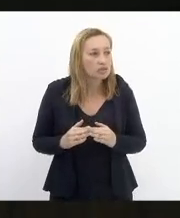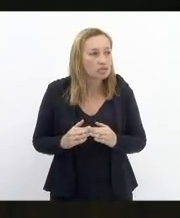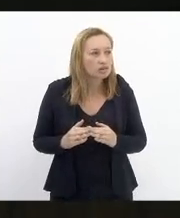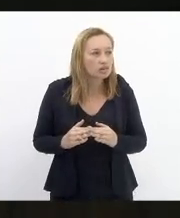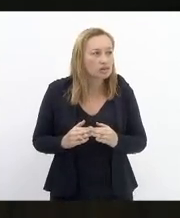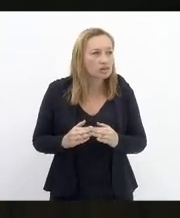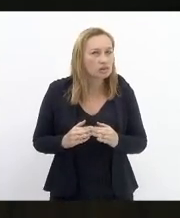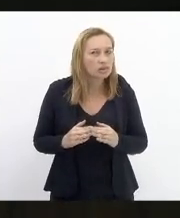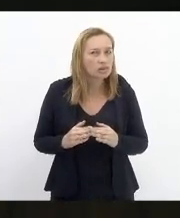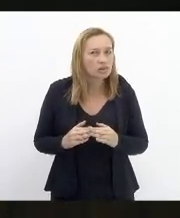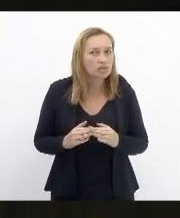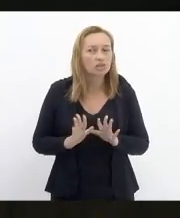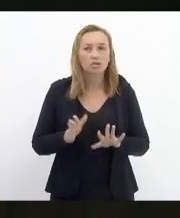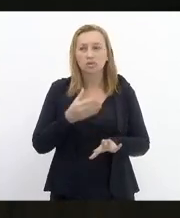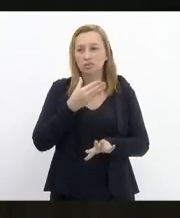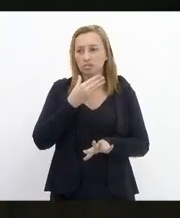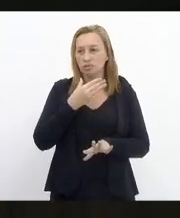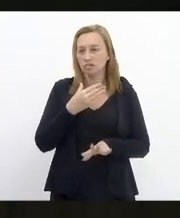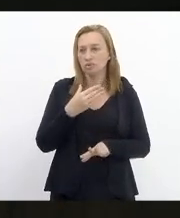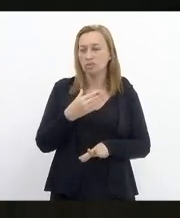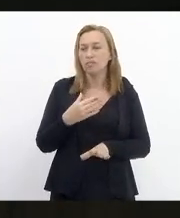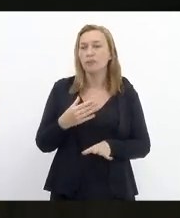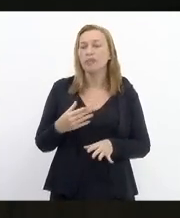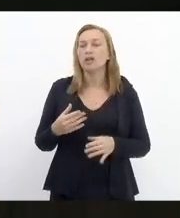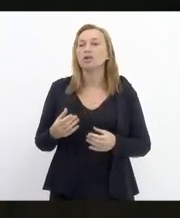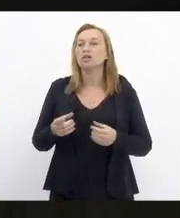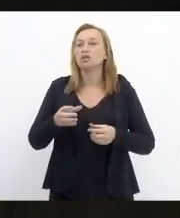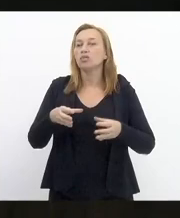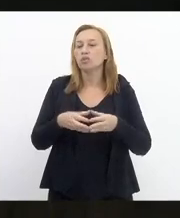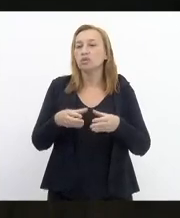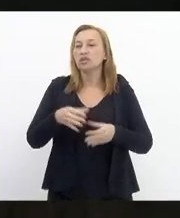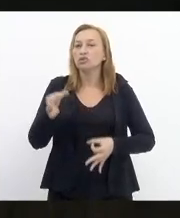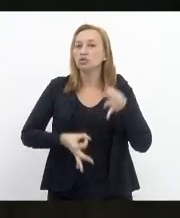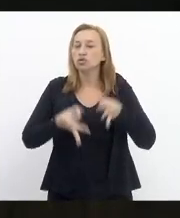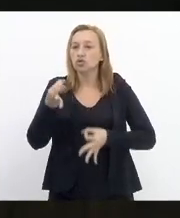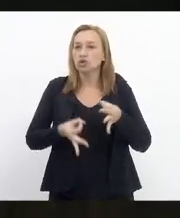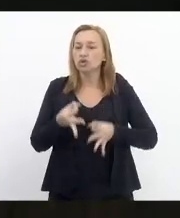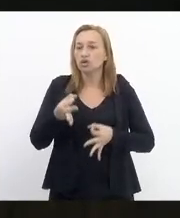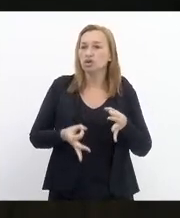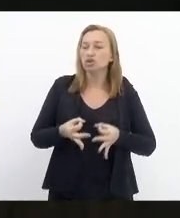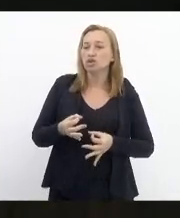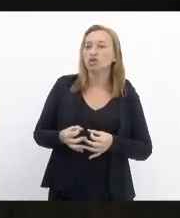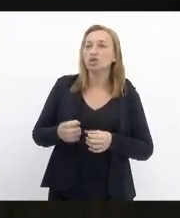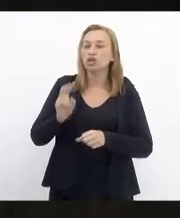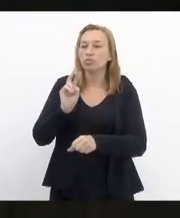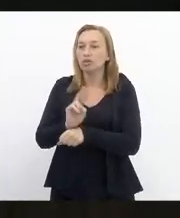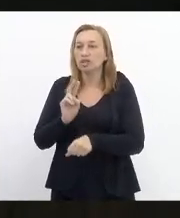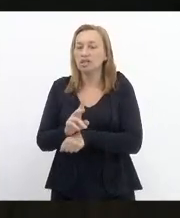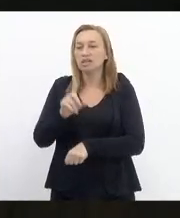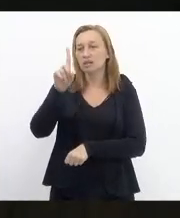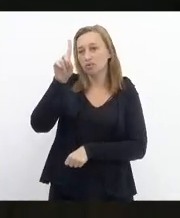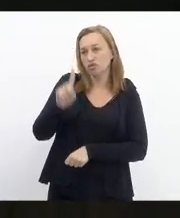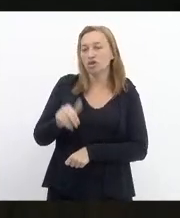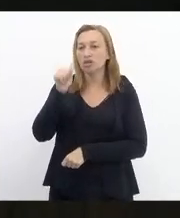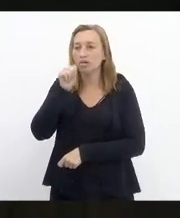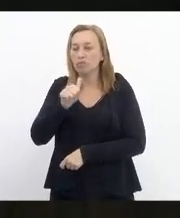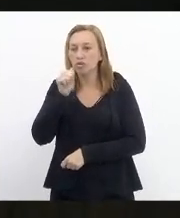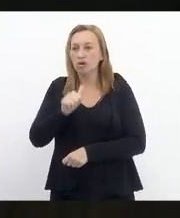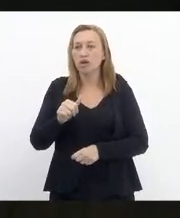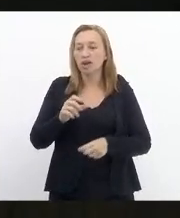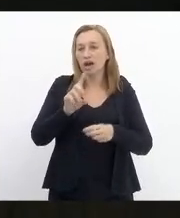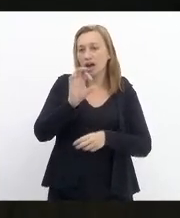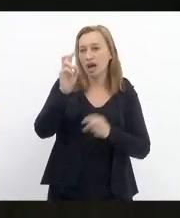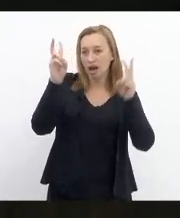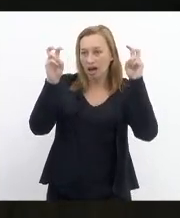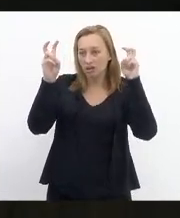reflexivos de homens, pendendo de pareceres das comissões de Constituição e Justiça, Defesa do Direito da Mulher, de Segurança Pública e Assunto de Polícia, de Saúde,